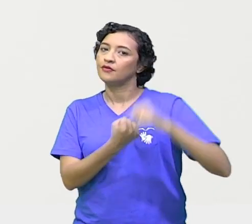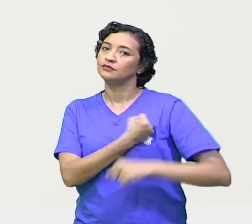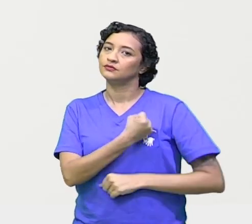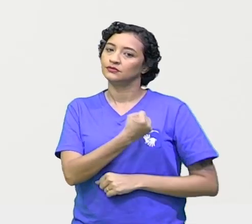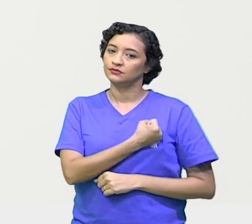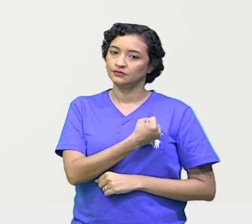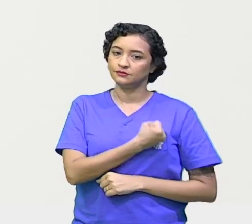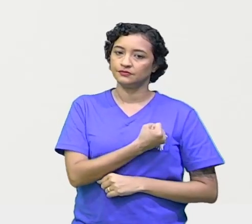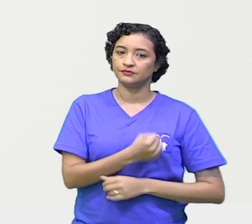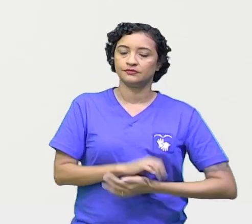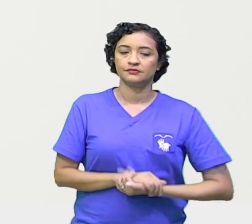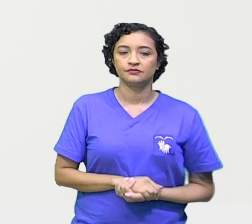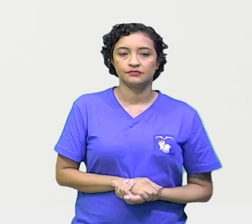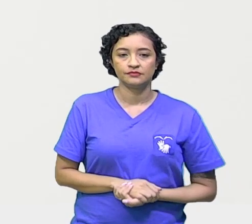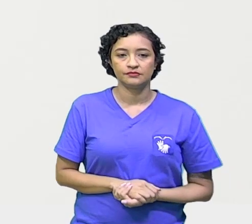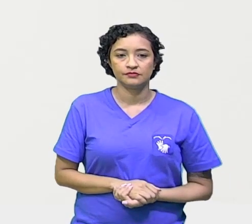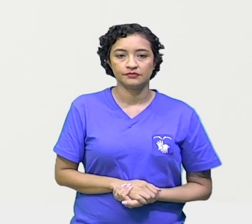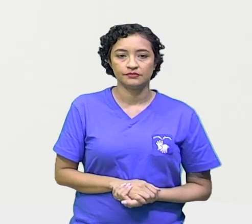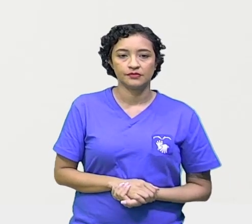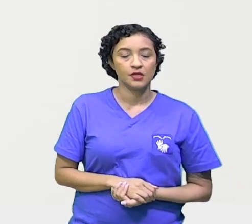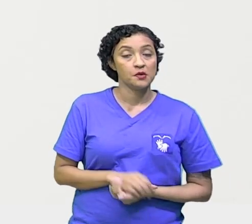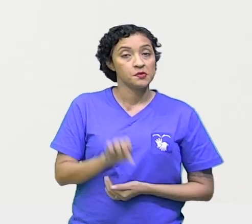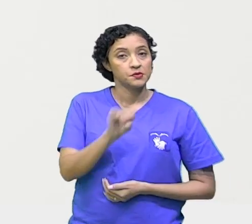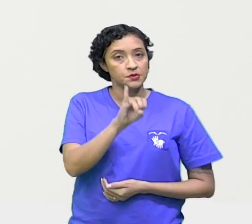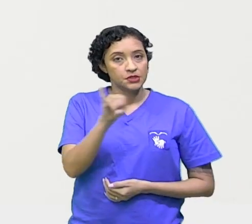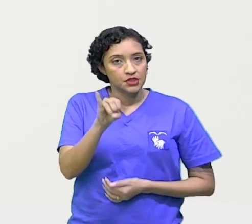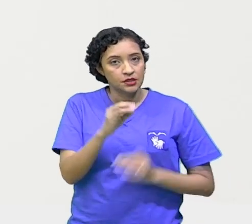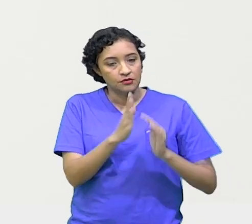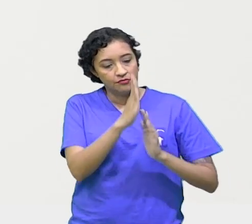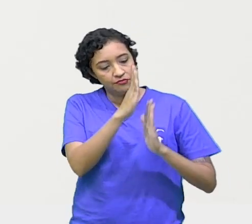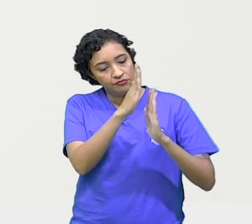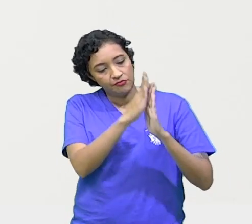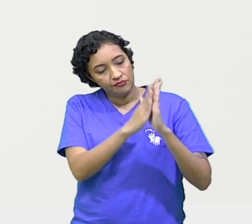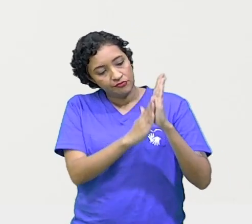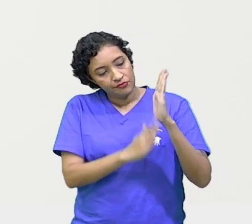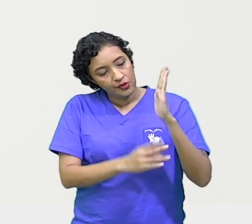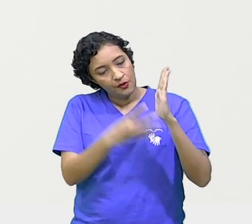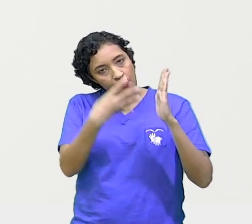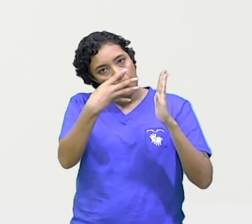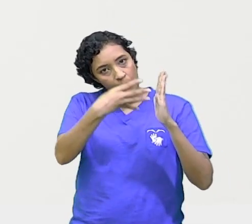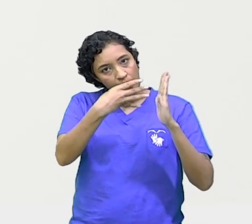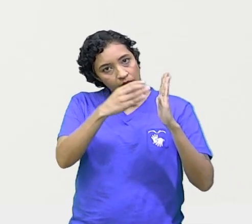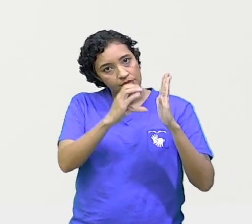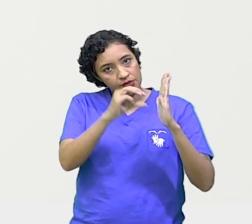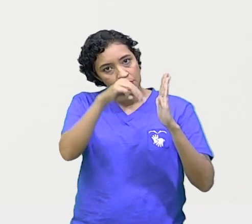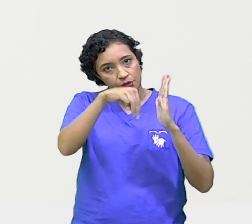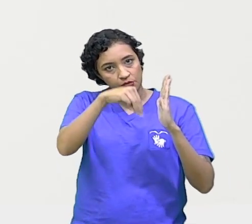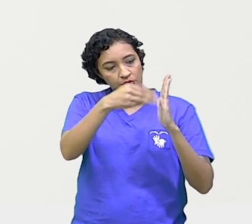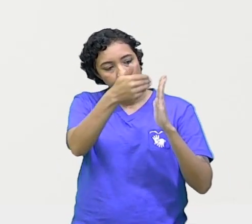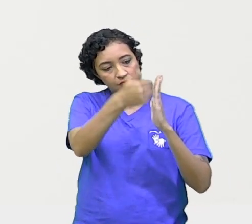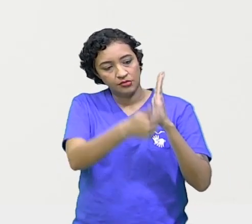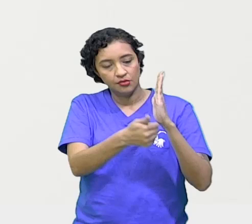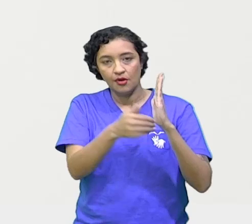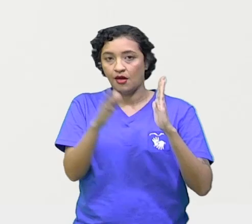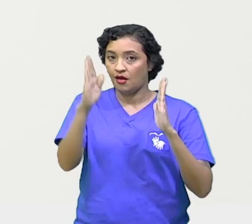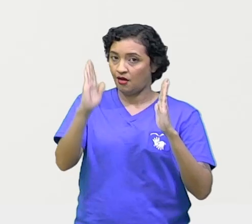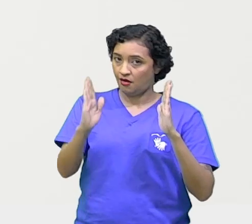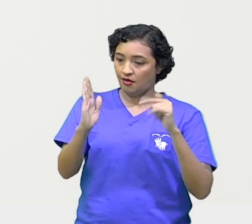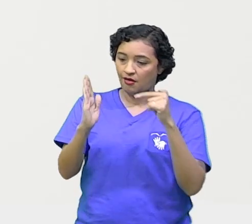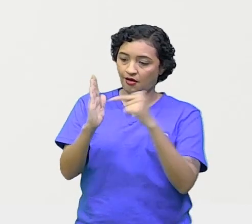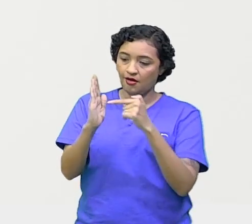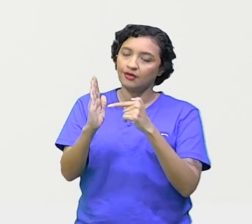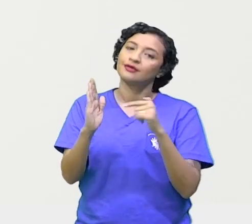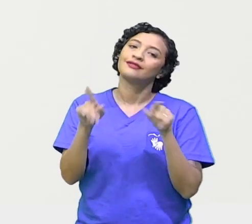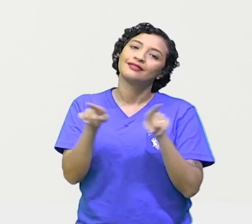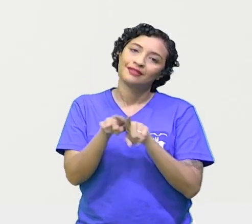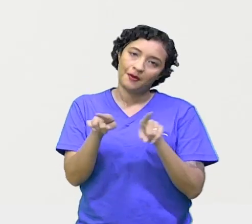medidas. Então, se aqui vale 4, na verdade, eu trouxe para cá, aqui também vale 4. Lembrando que esse 4